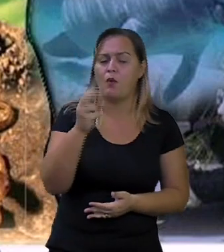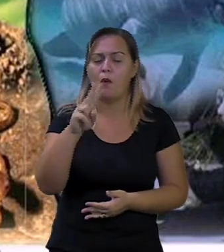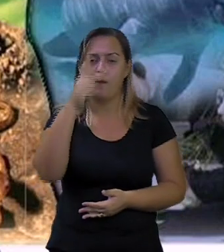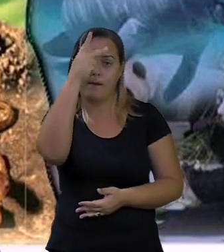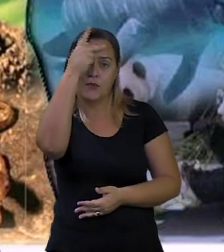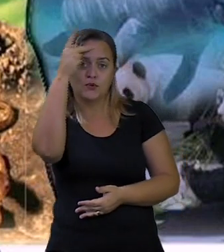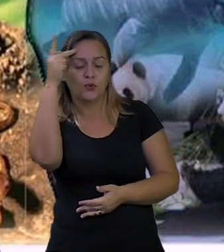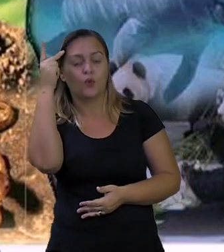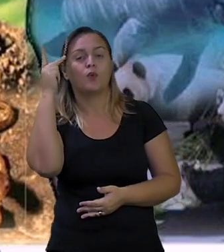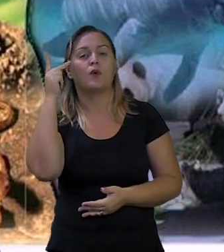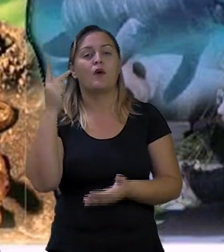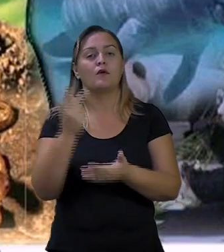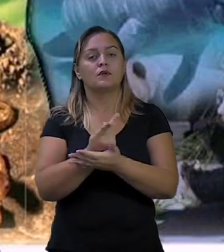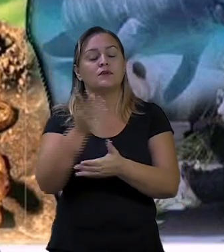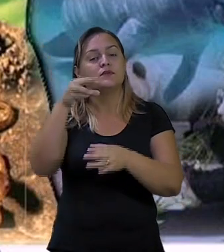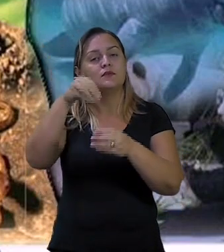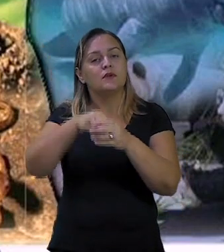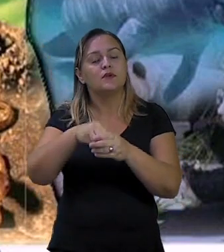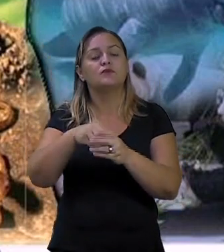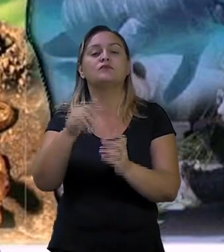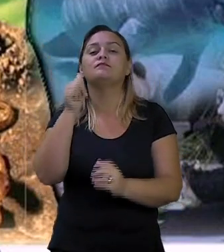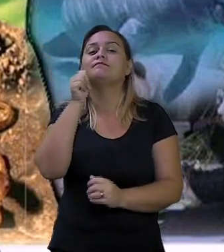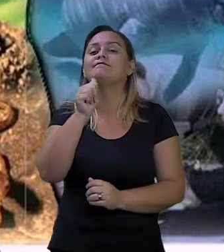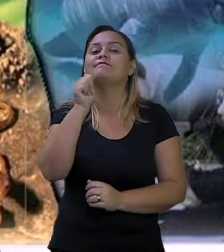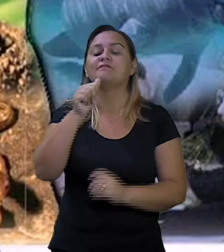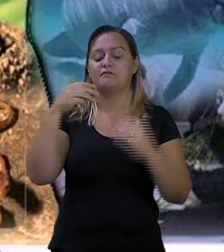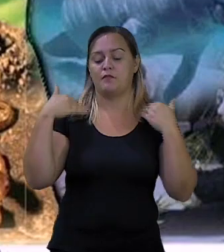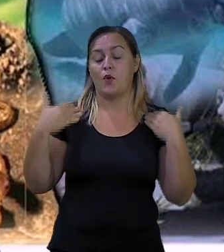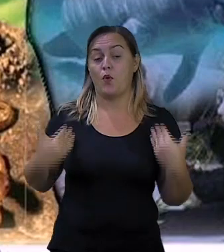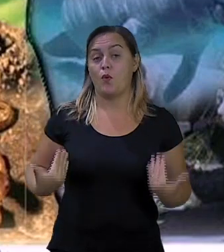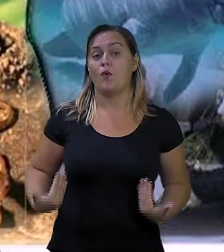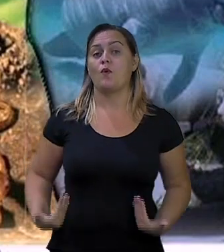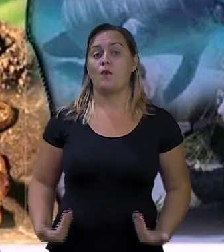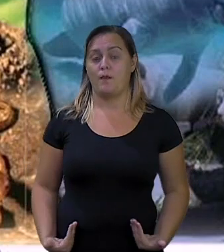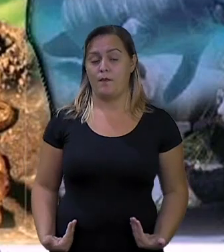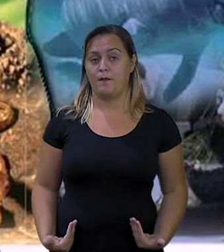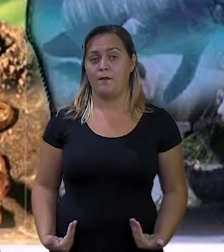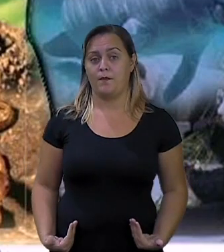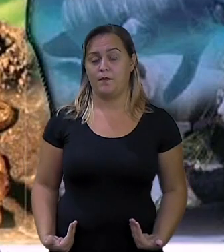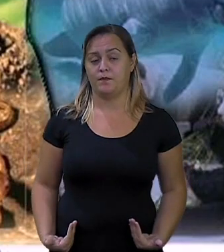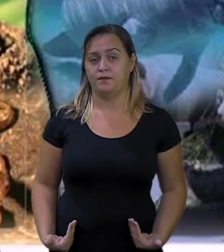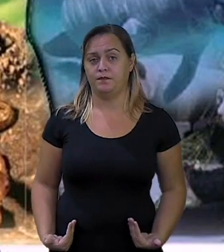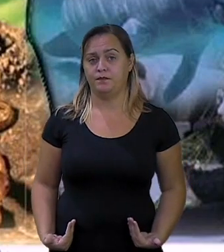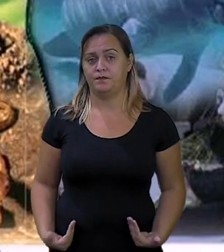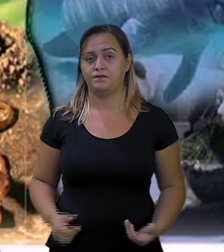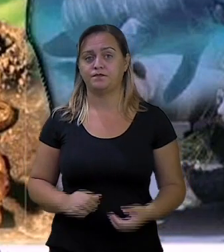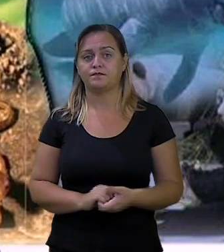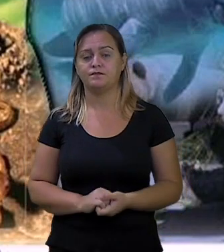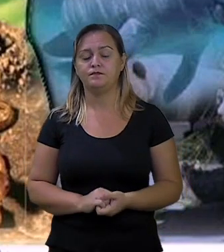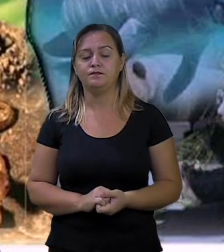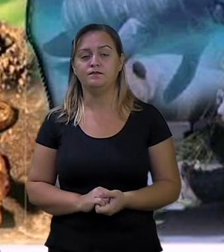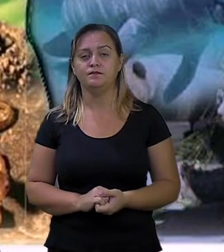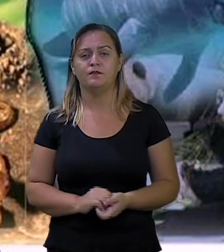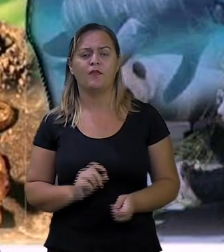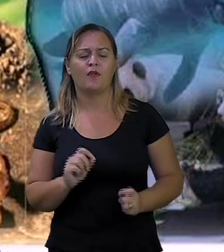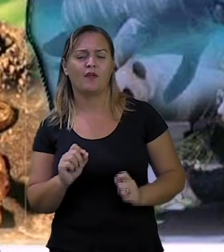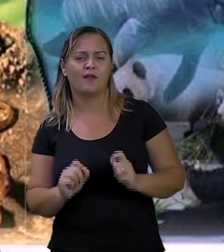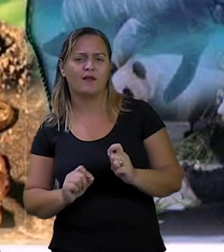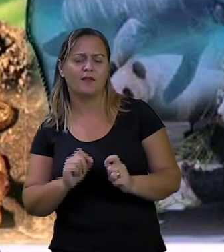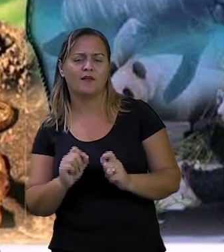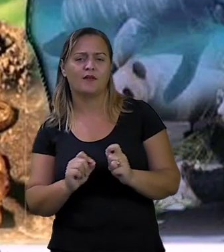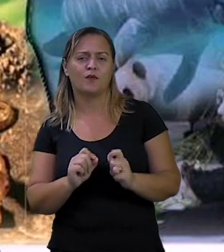enquanto Nossa certo então nós dizemos que esta este processo é o que eu chamo